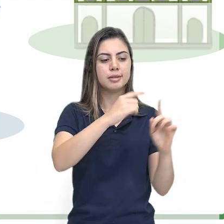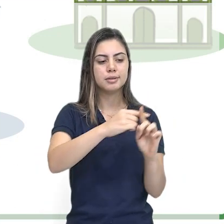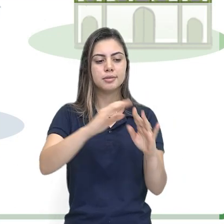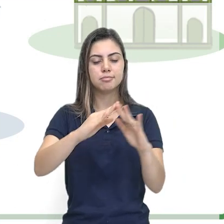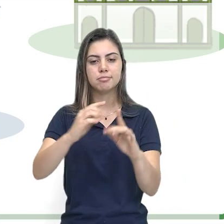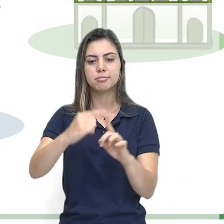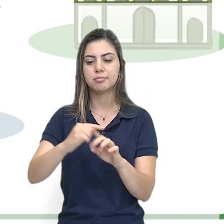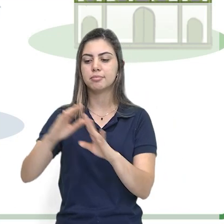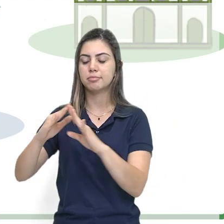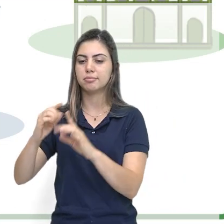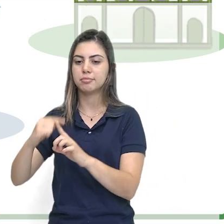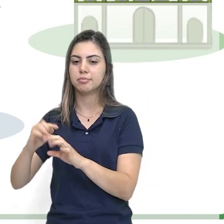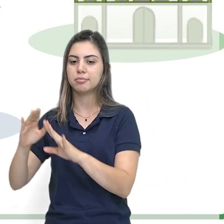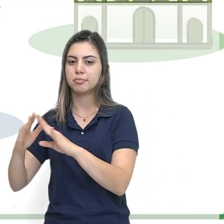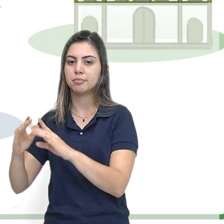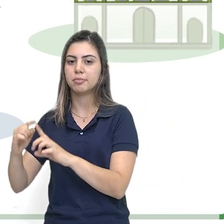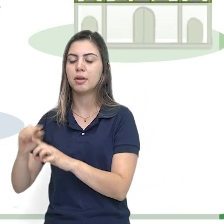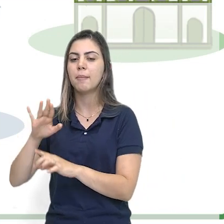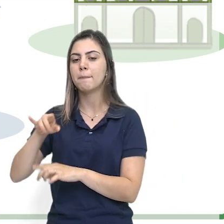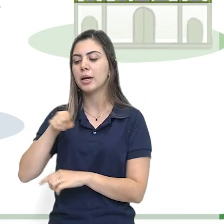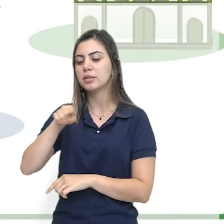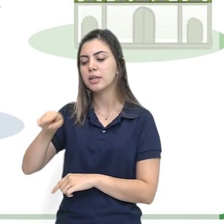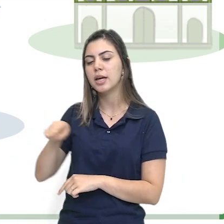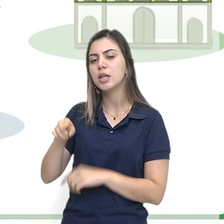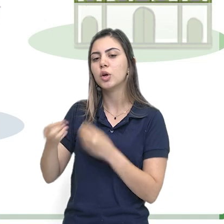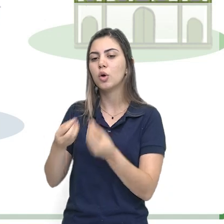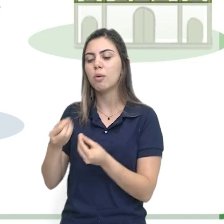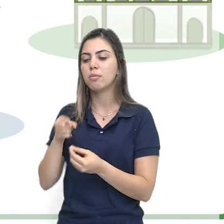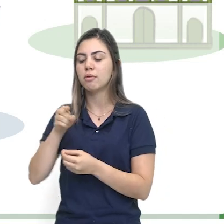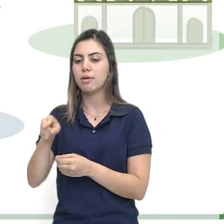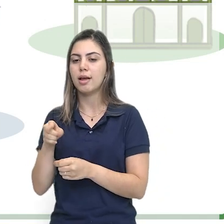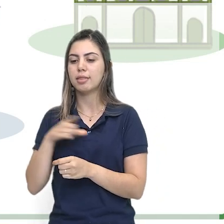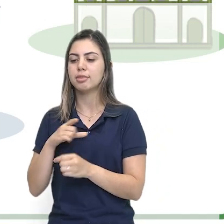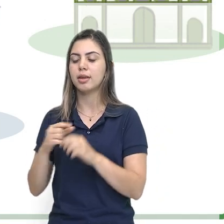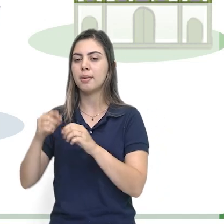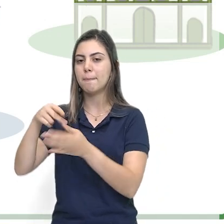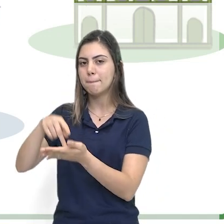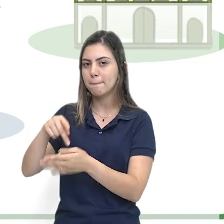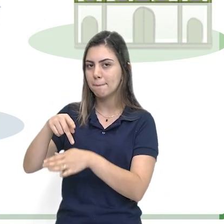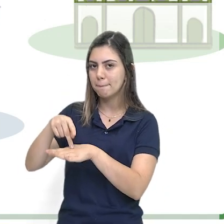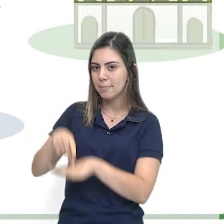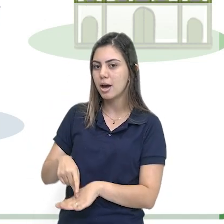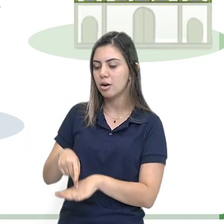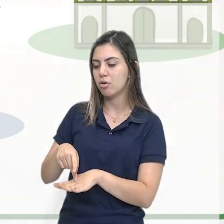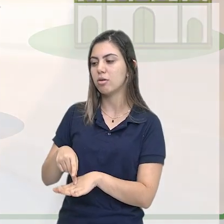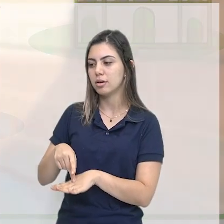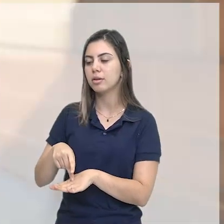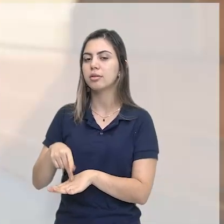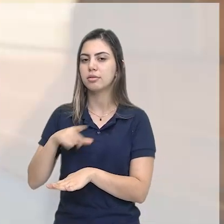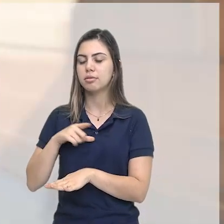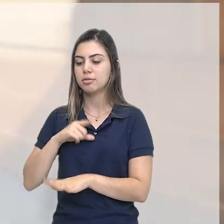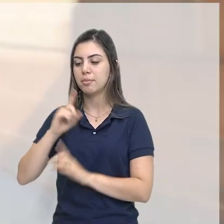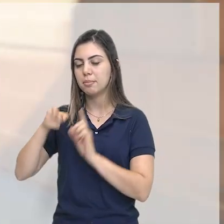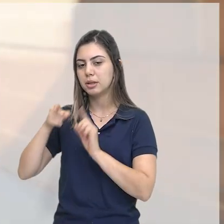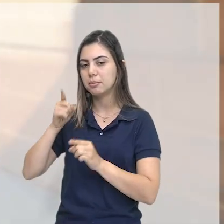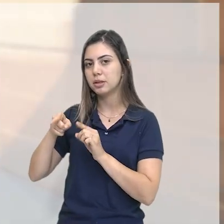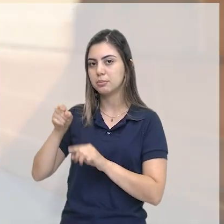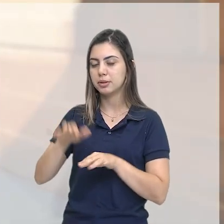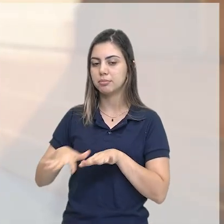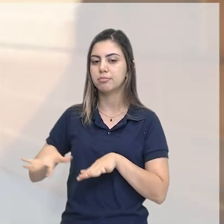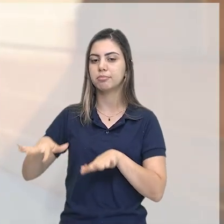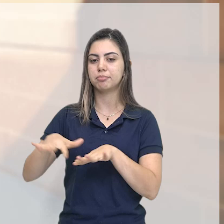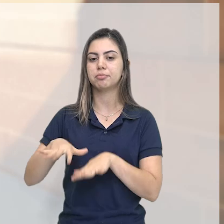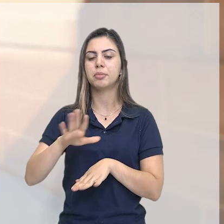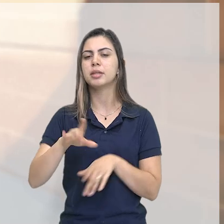os párocos eram responsáveis por guiar suas paróquias locais. Além disso, tínhamos os